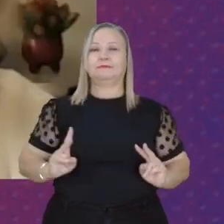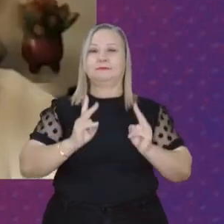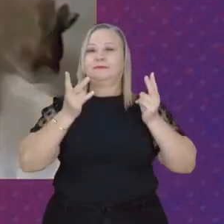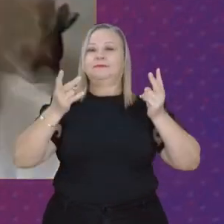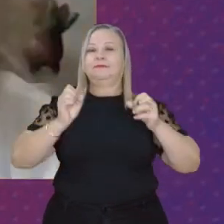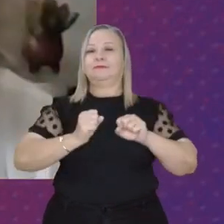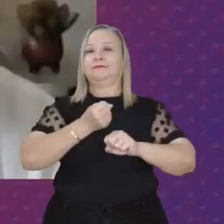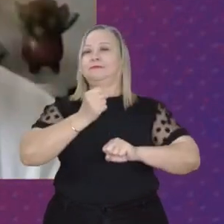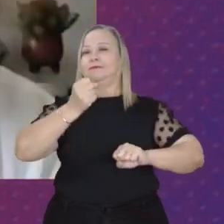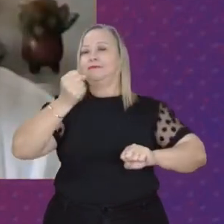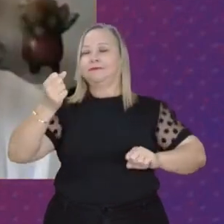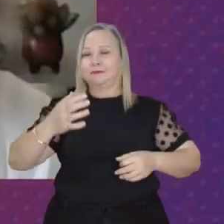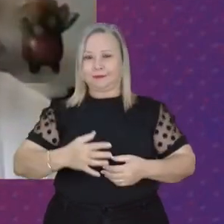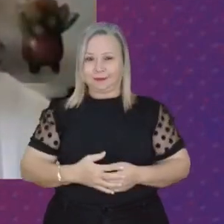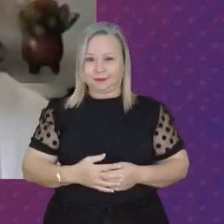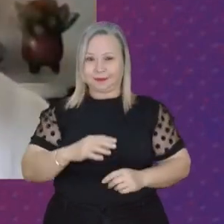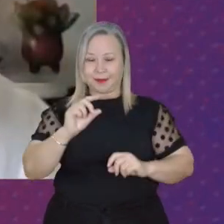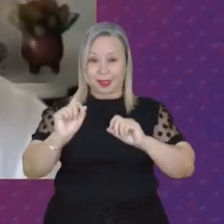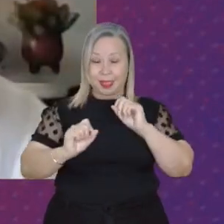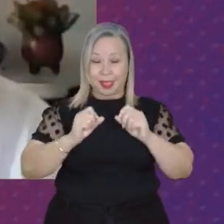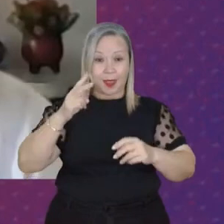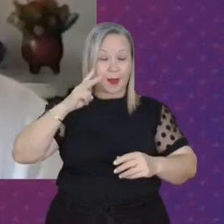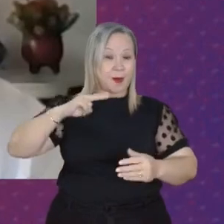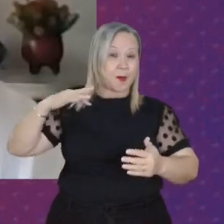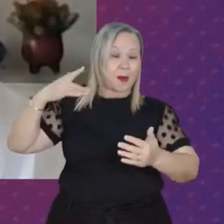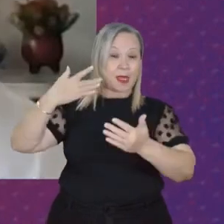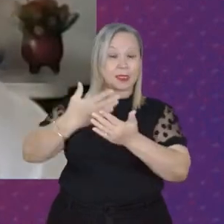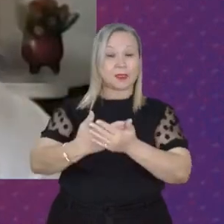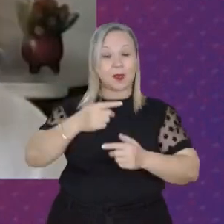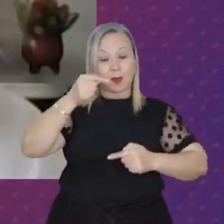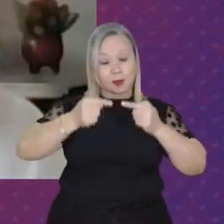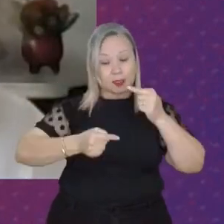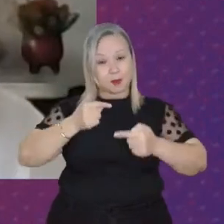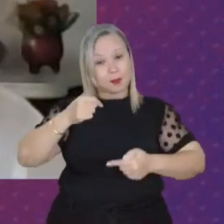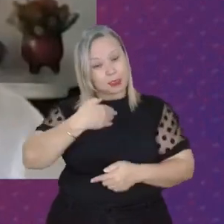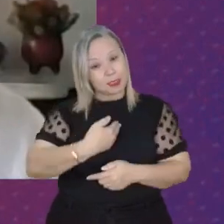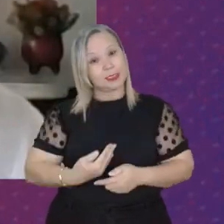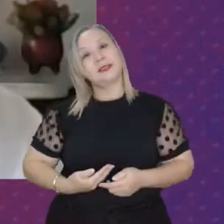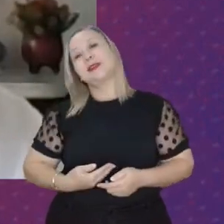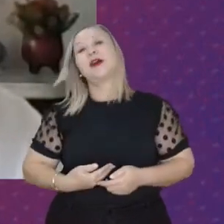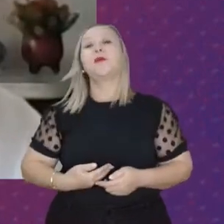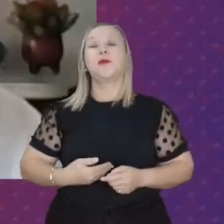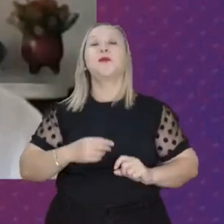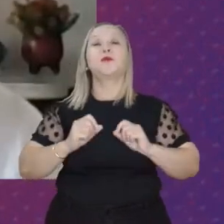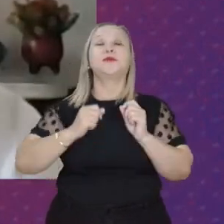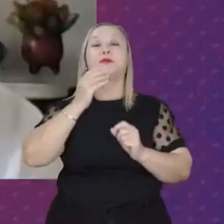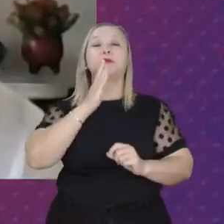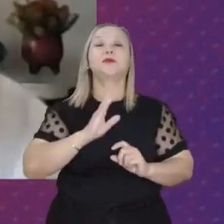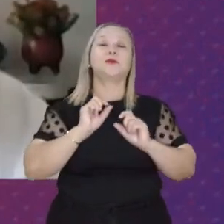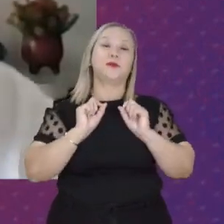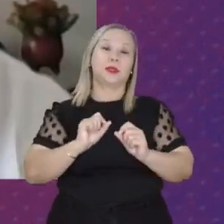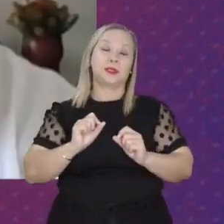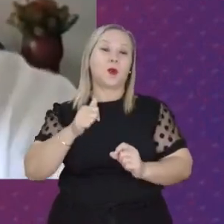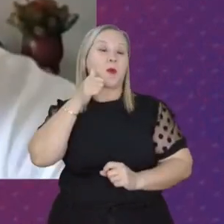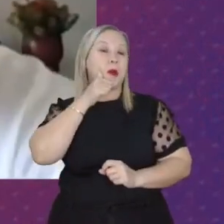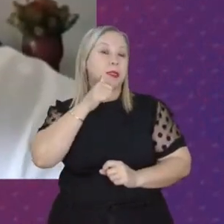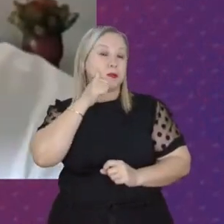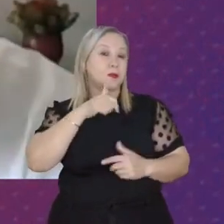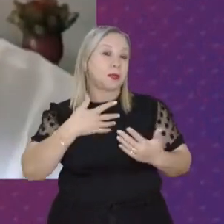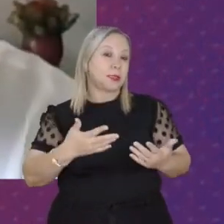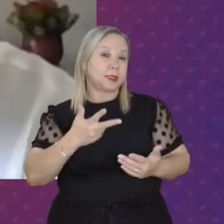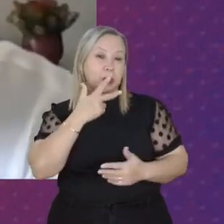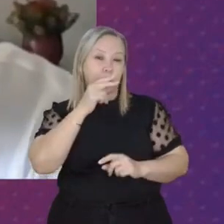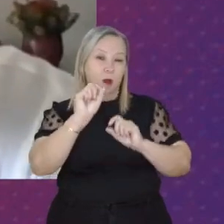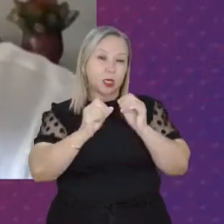enorme para a história das políticas públicas no Brasil para as mulheres. Então, acho